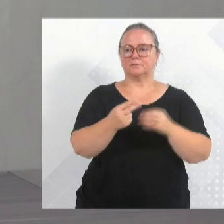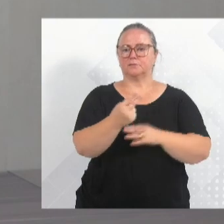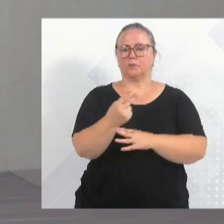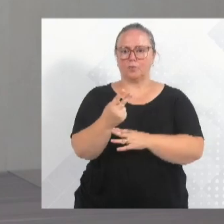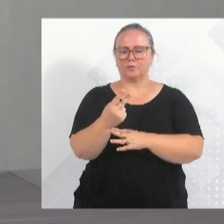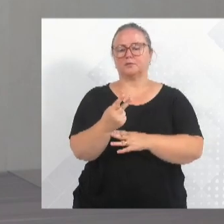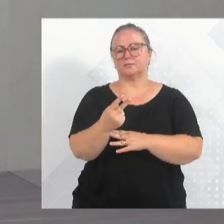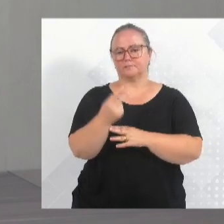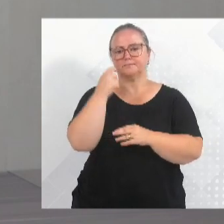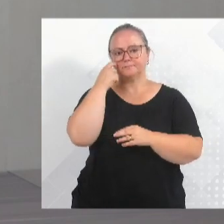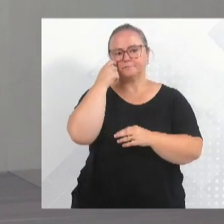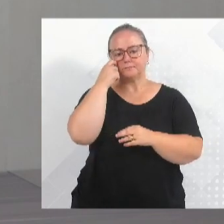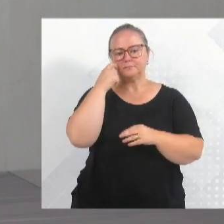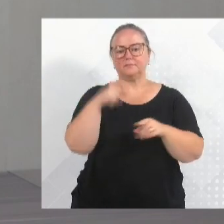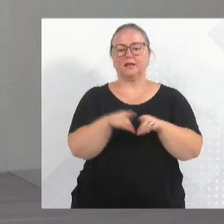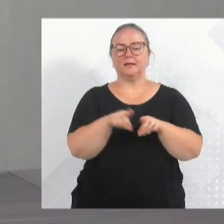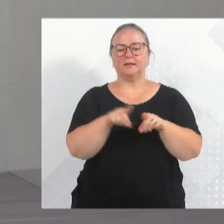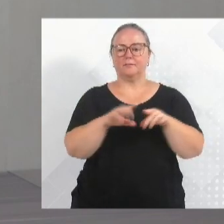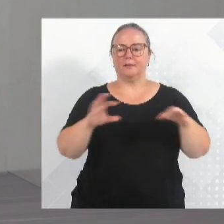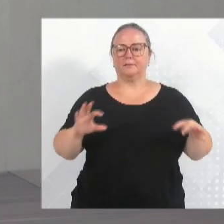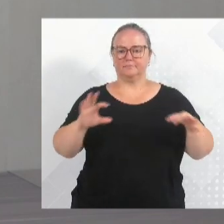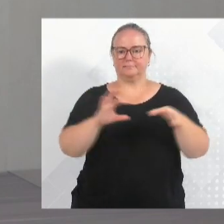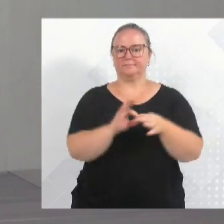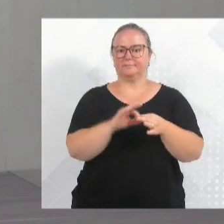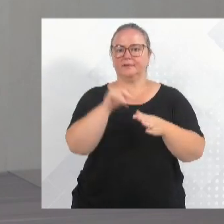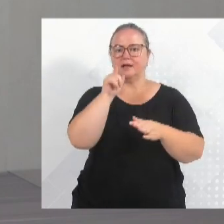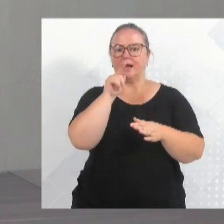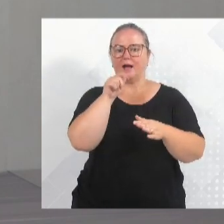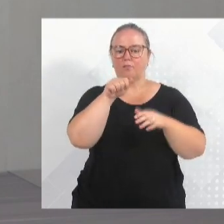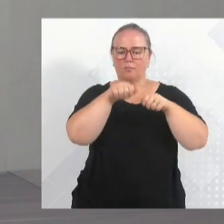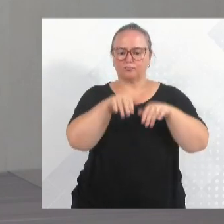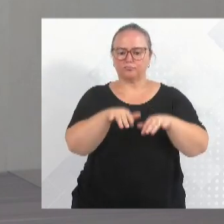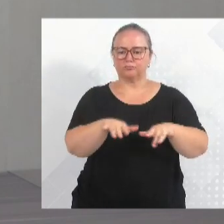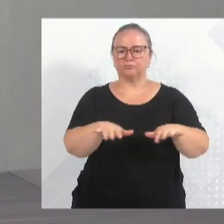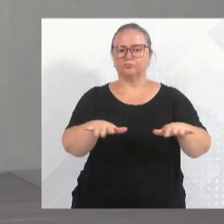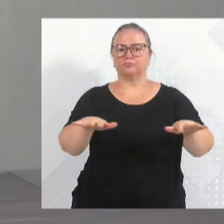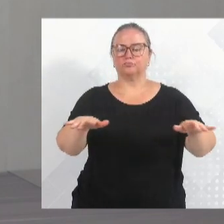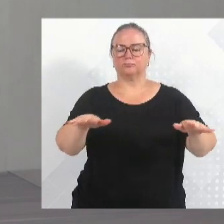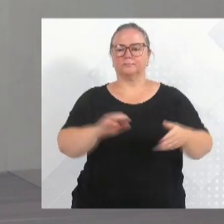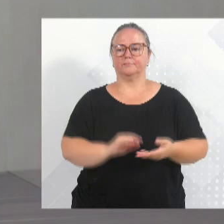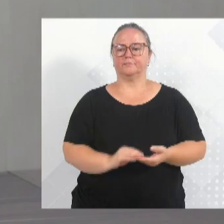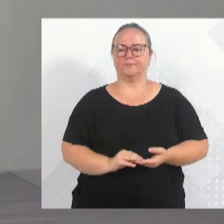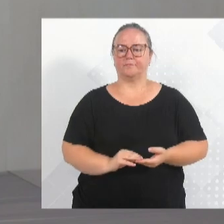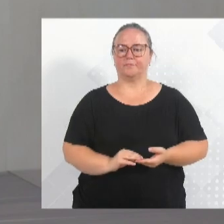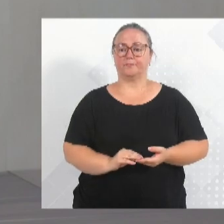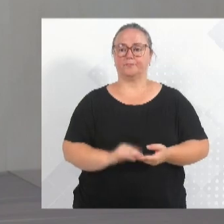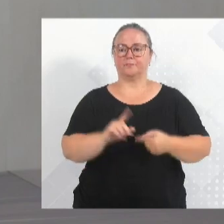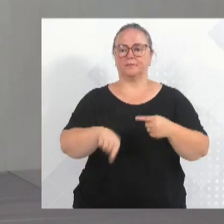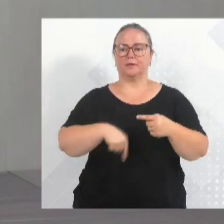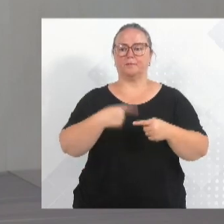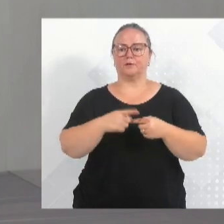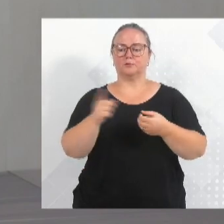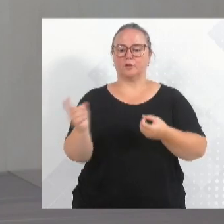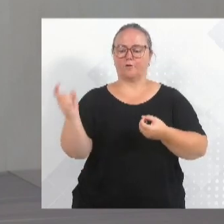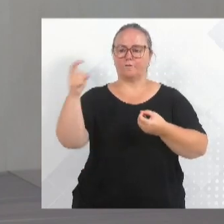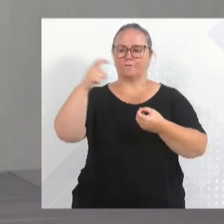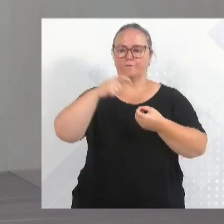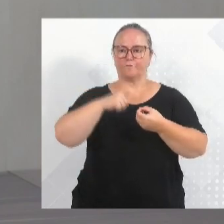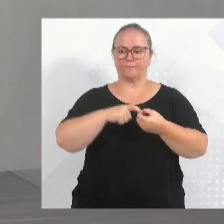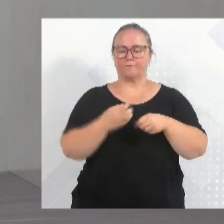rede que faz a ligação desses reservatórios. E nós, assim que retornamos lá para o SAMAI,